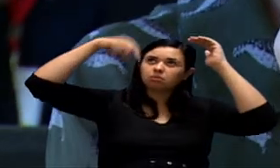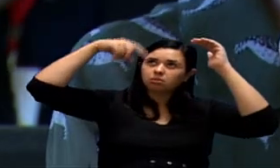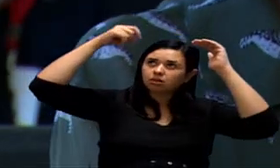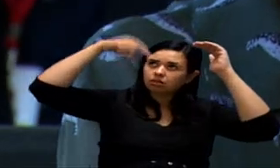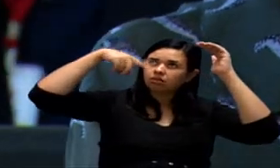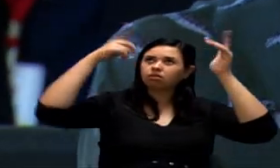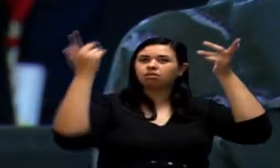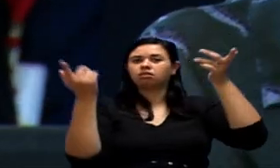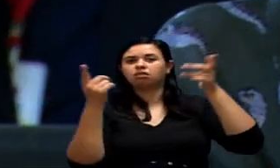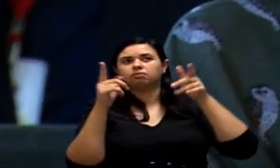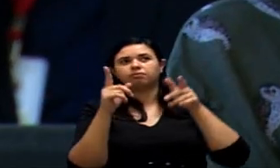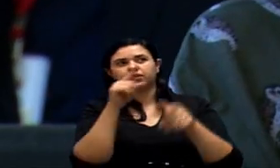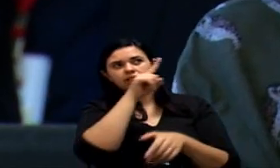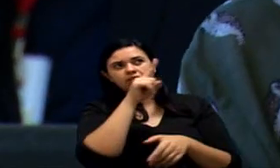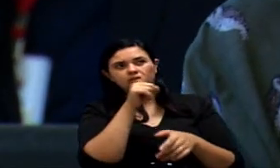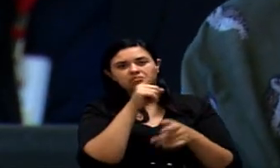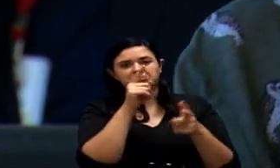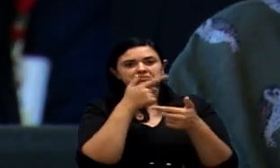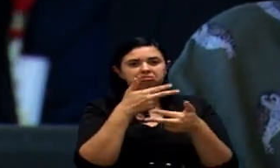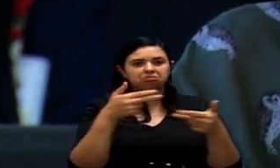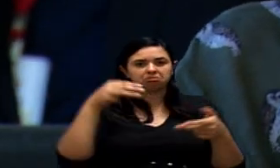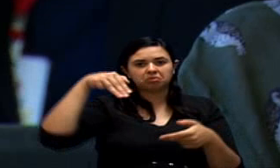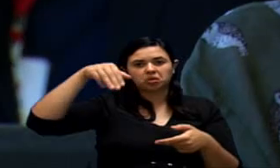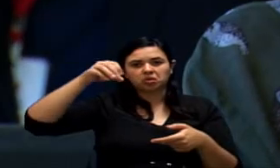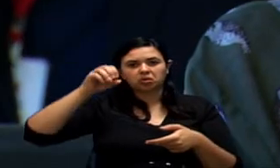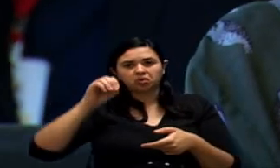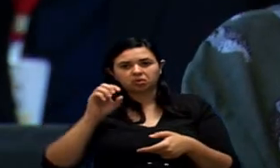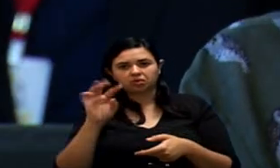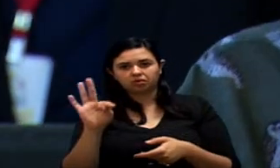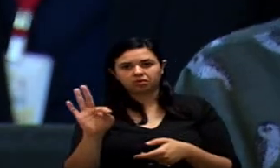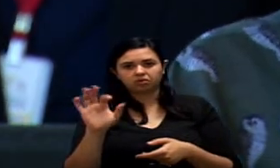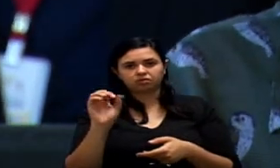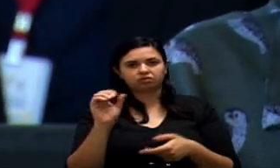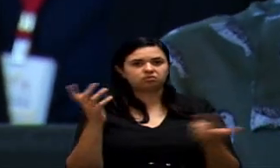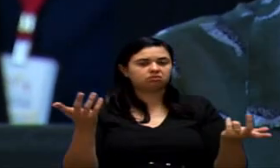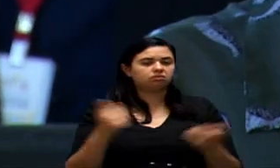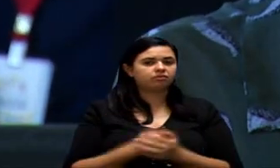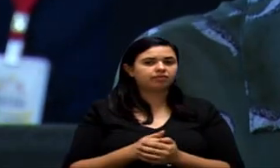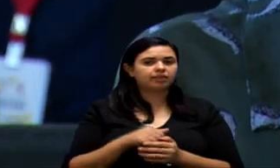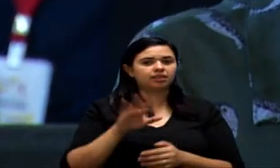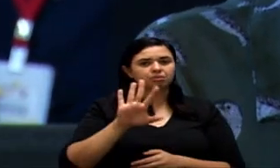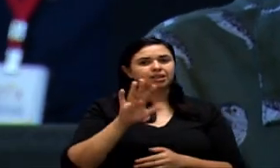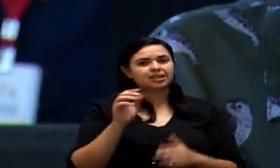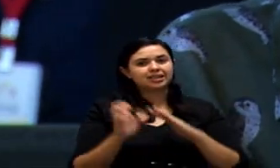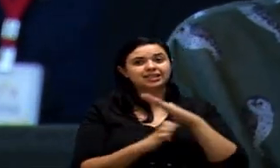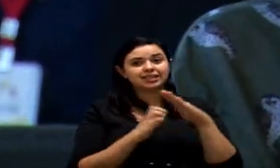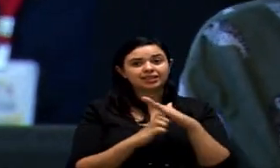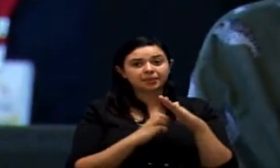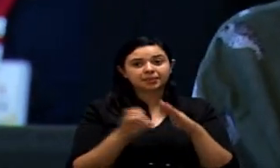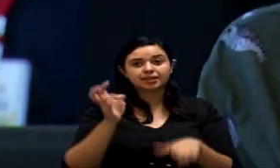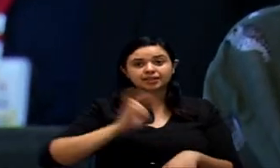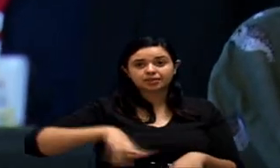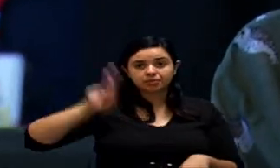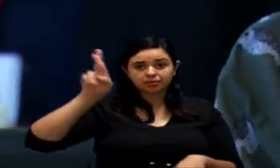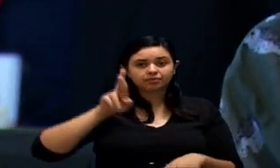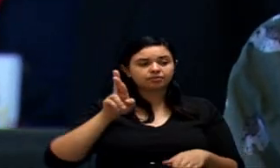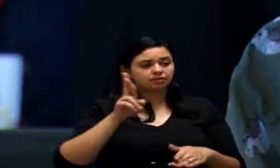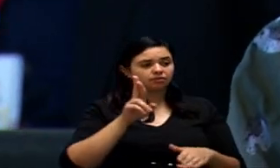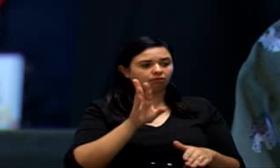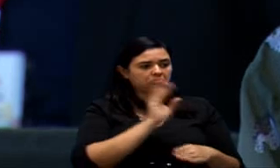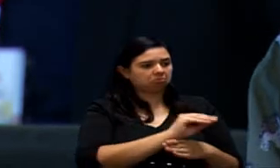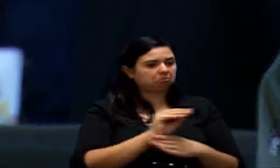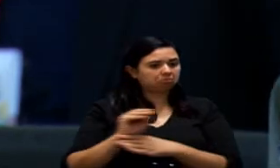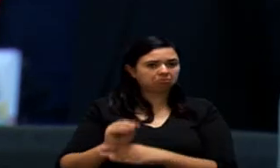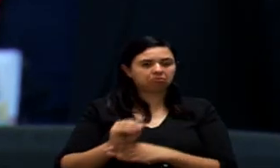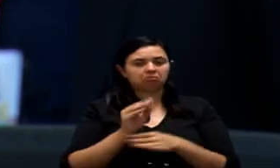escola... E, muitas vezes, parece que essas empresas que deveriam executar esse serviço, elas não fazem na sua totalidade. Ou se